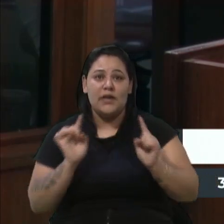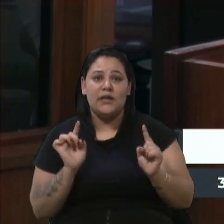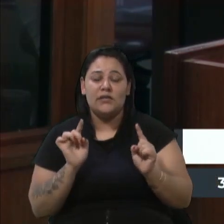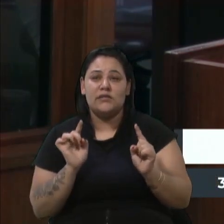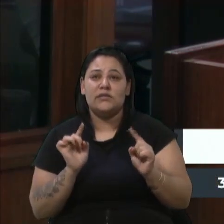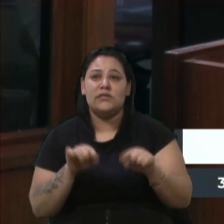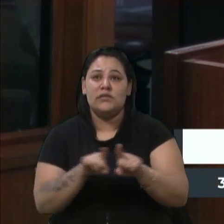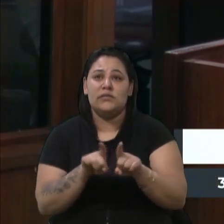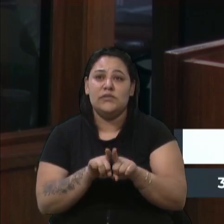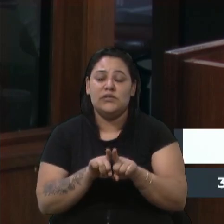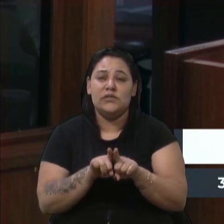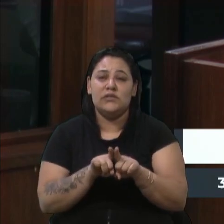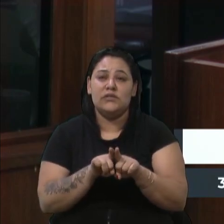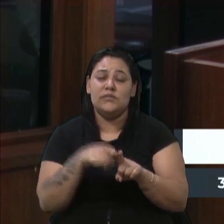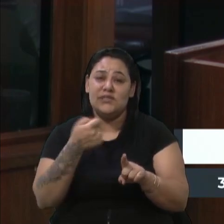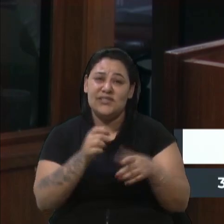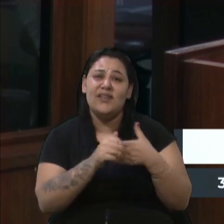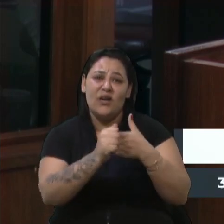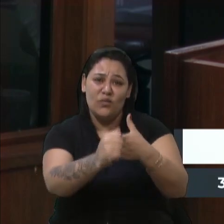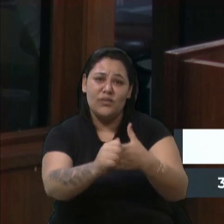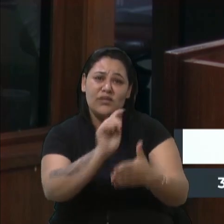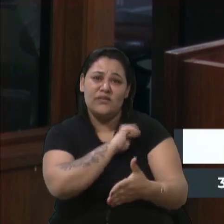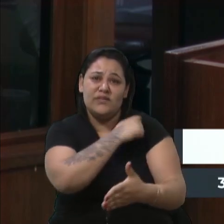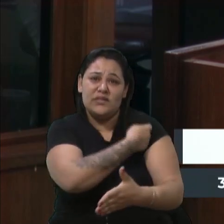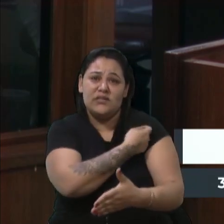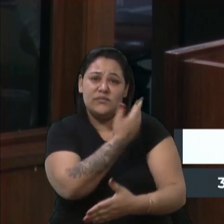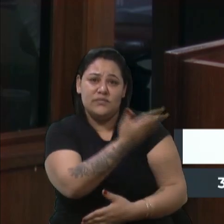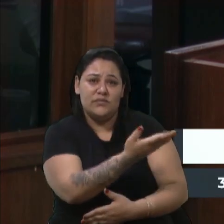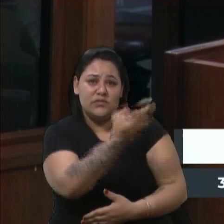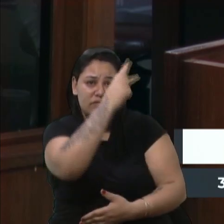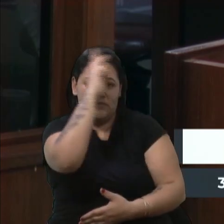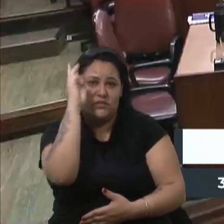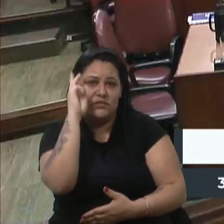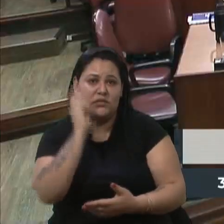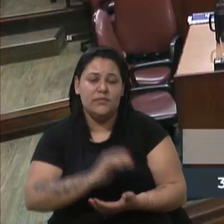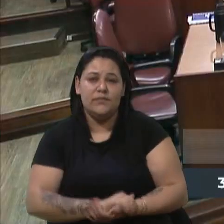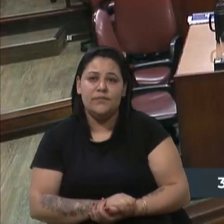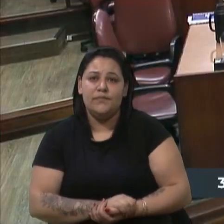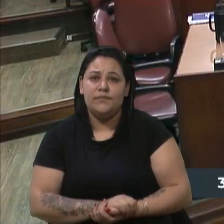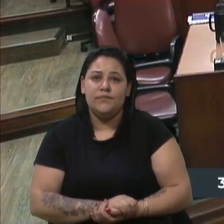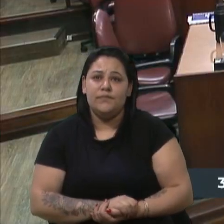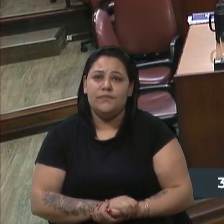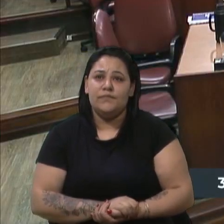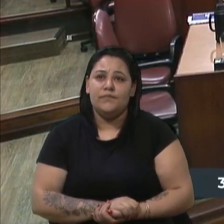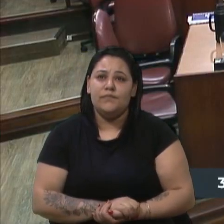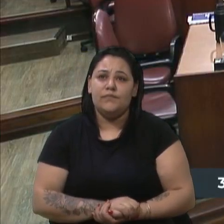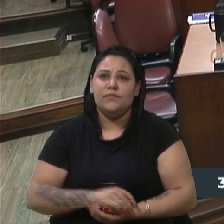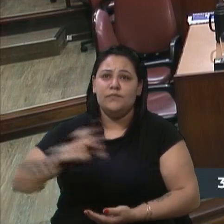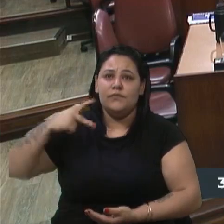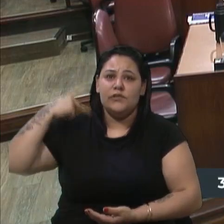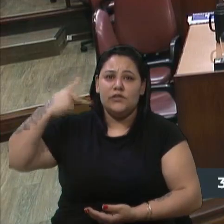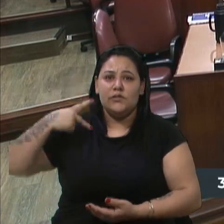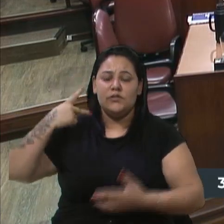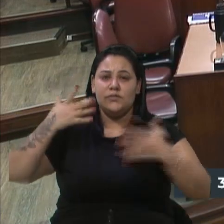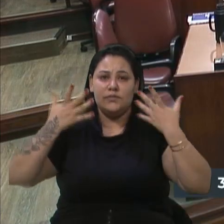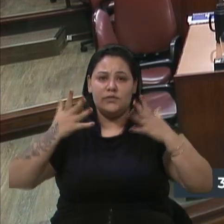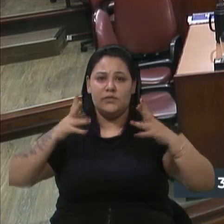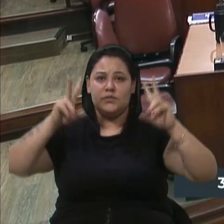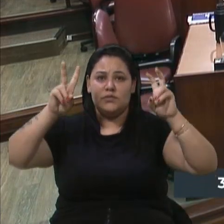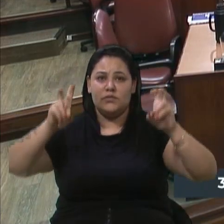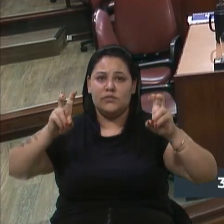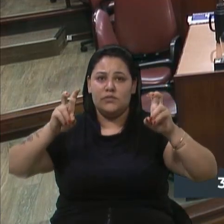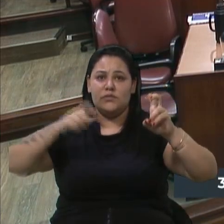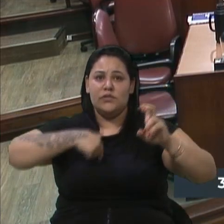menos, fiscalizar isso. A sua parte, vereador Juliano. Vereador Alberto, parabéns pelo tema. Acho que é isso